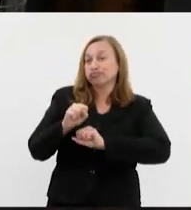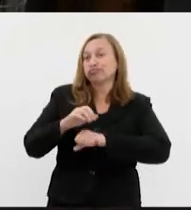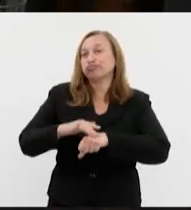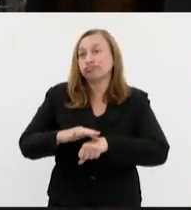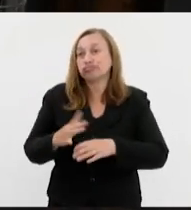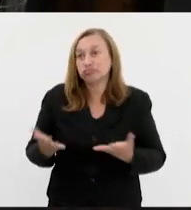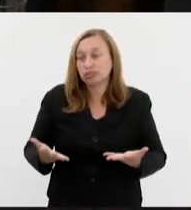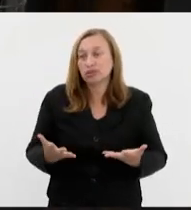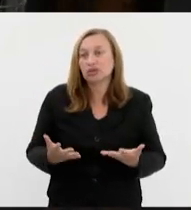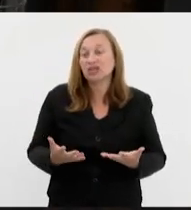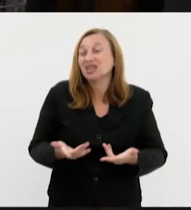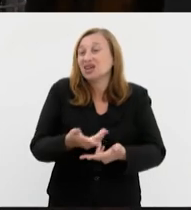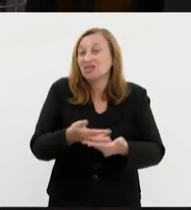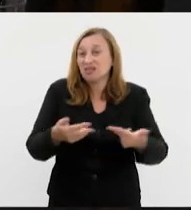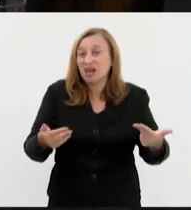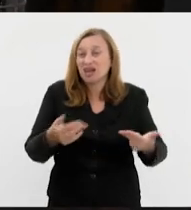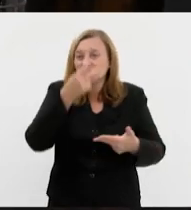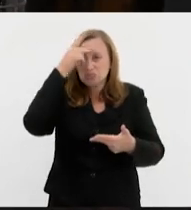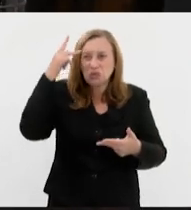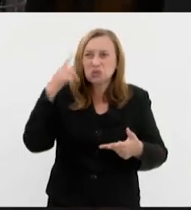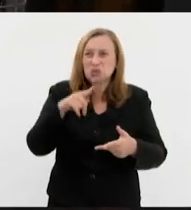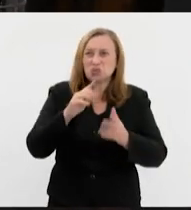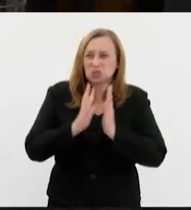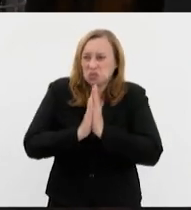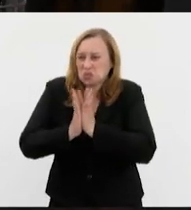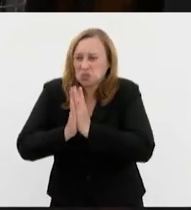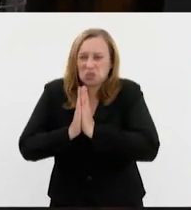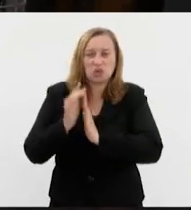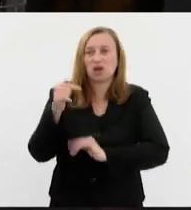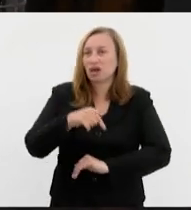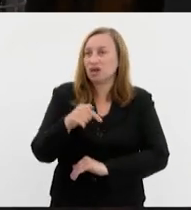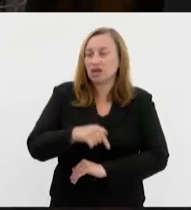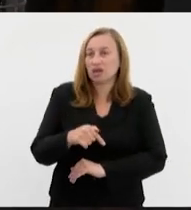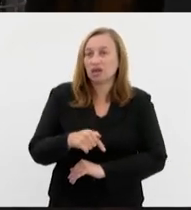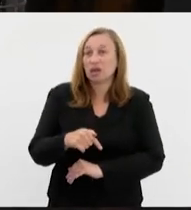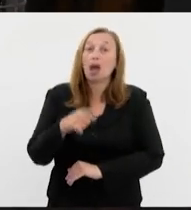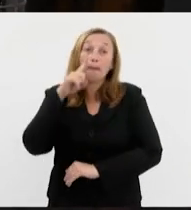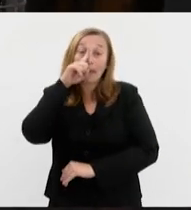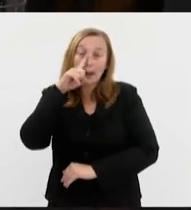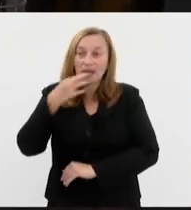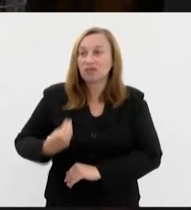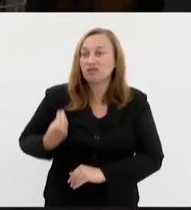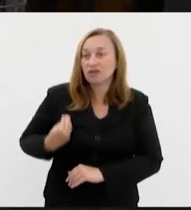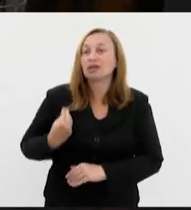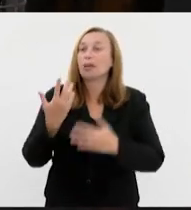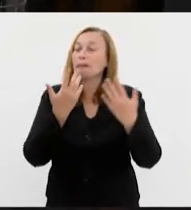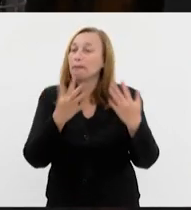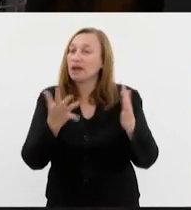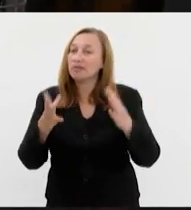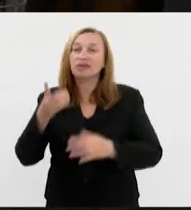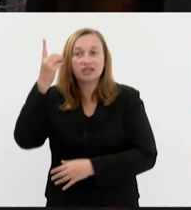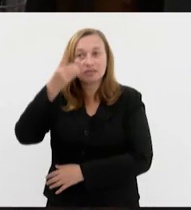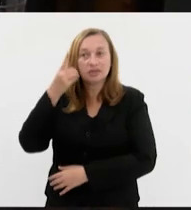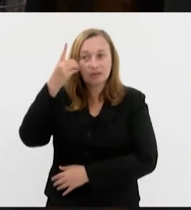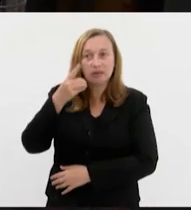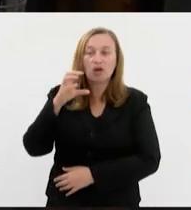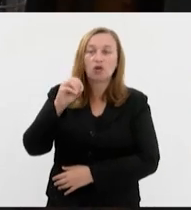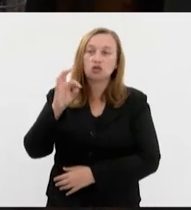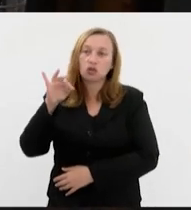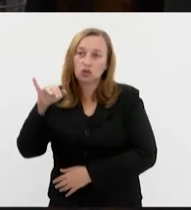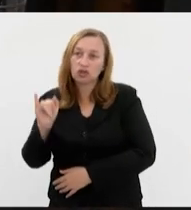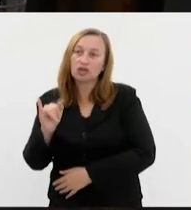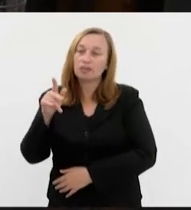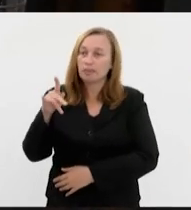cheio de gente, de pessoas, onde circula muita gente, coloca a criança em risco. Parabéns, nobre deputado Antônio de Paula